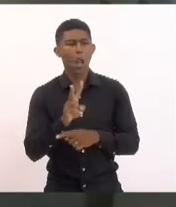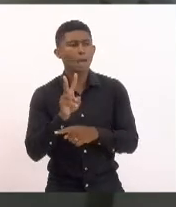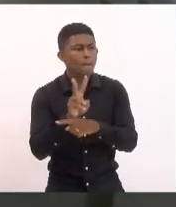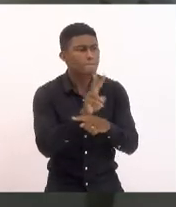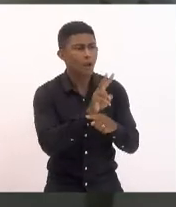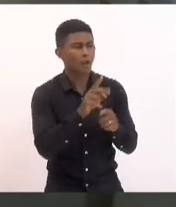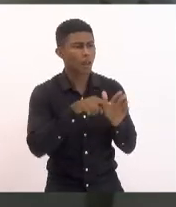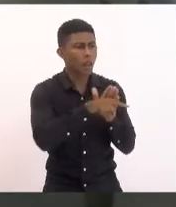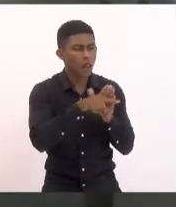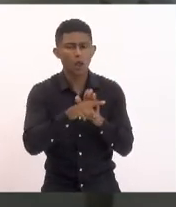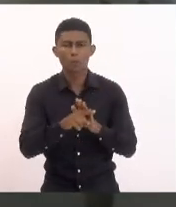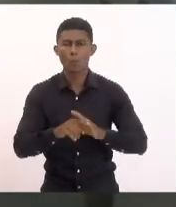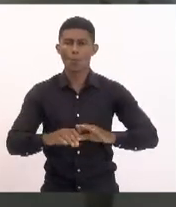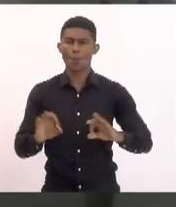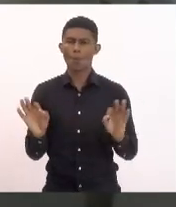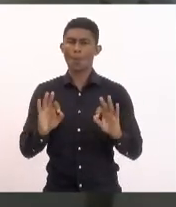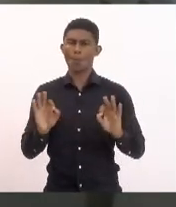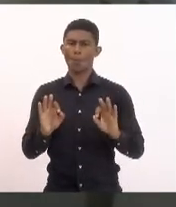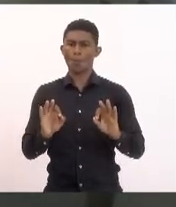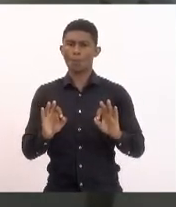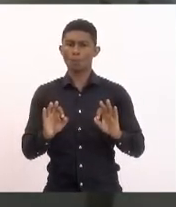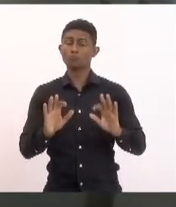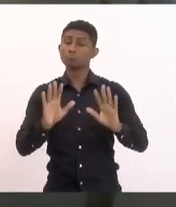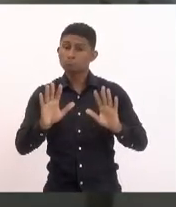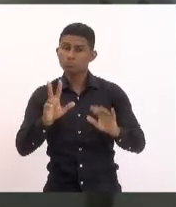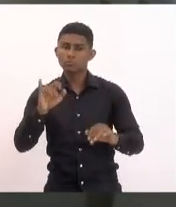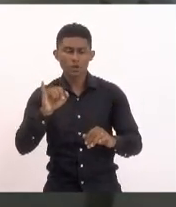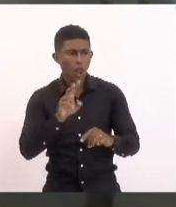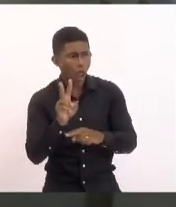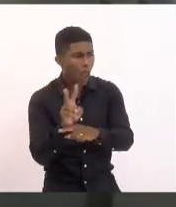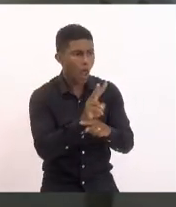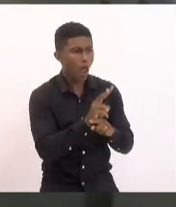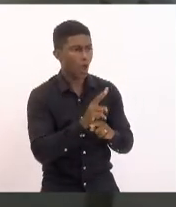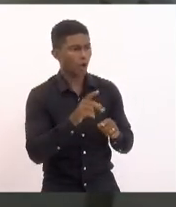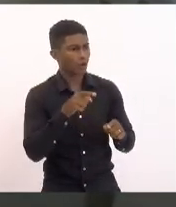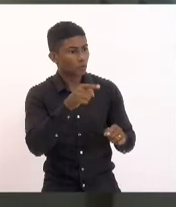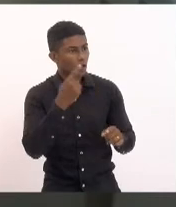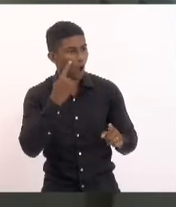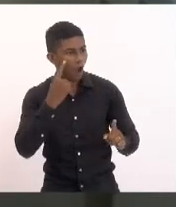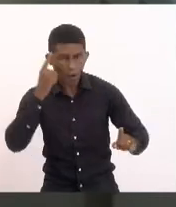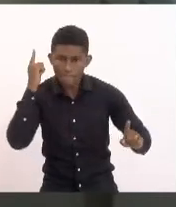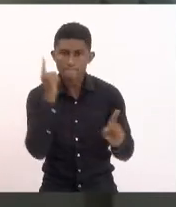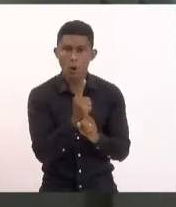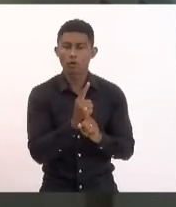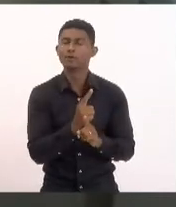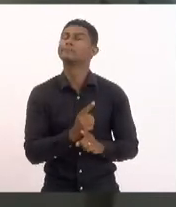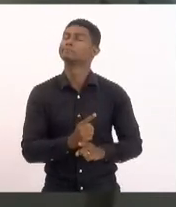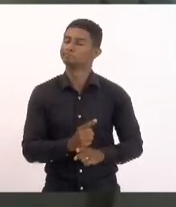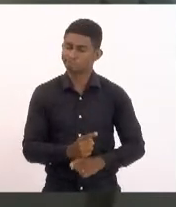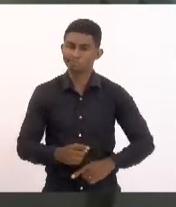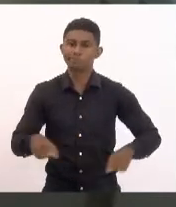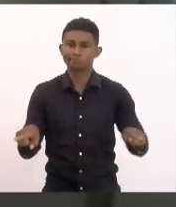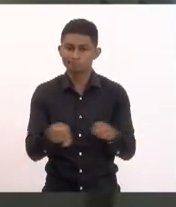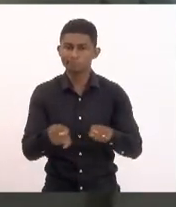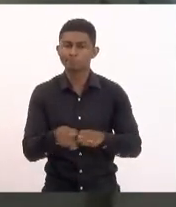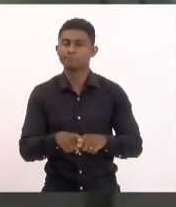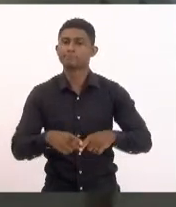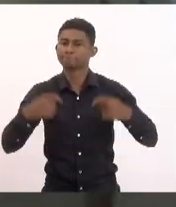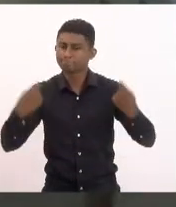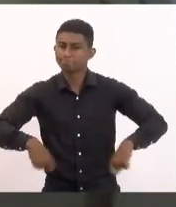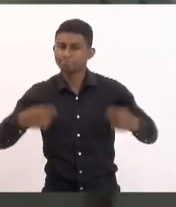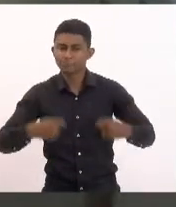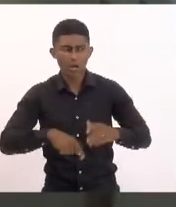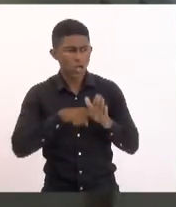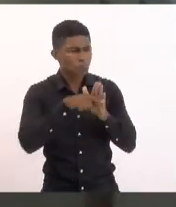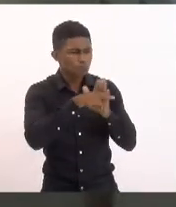se encontrar sonegação, e sonegação é crime, aí merece também que a